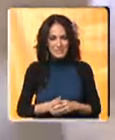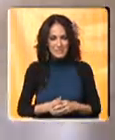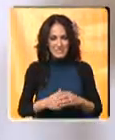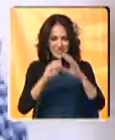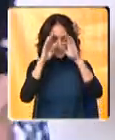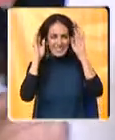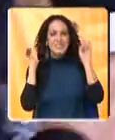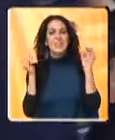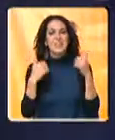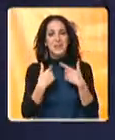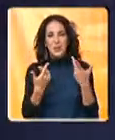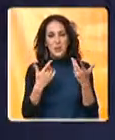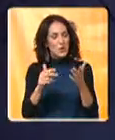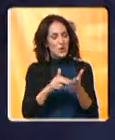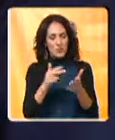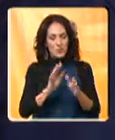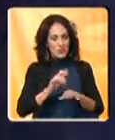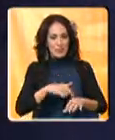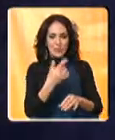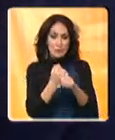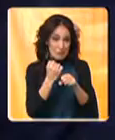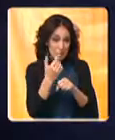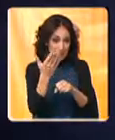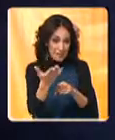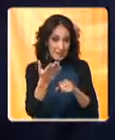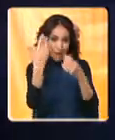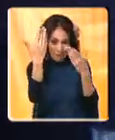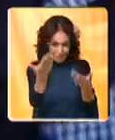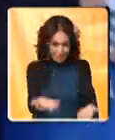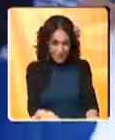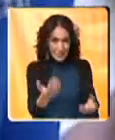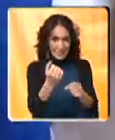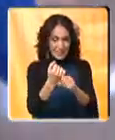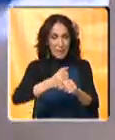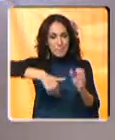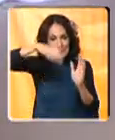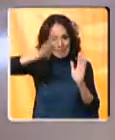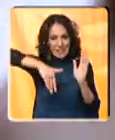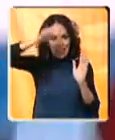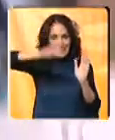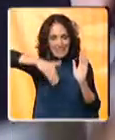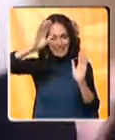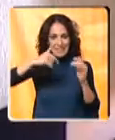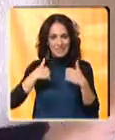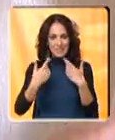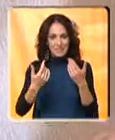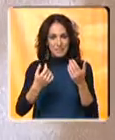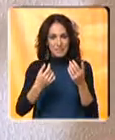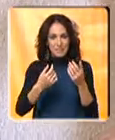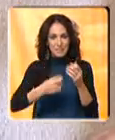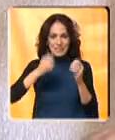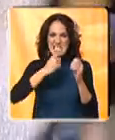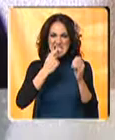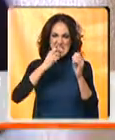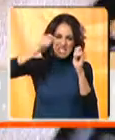Ó Sérgio, olha, eu nem o vou demorar mais porque está a trabalhar. Aliás, vê-se, anda nas pinturas. Não, tive mesmo, ainda estou a